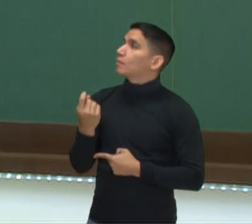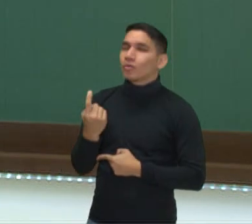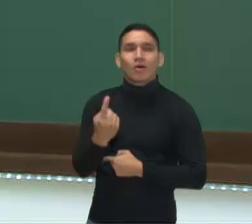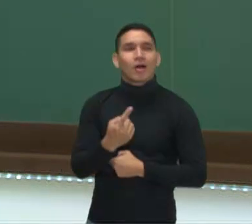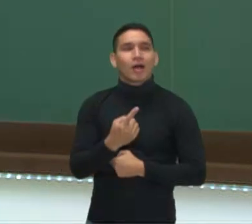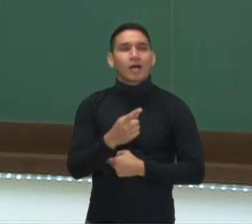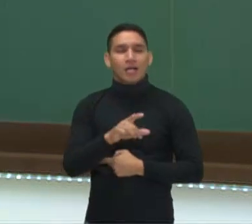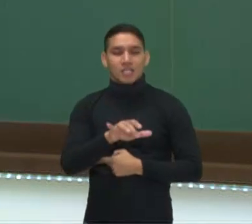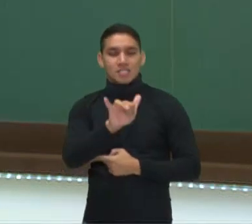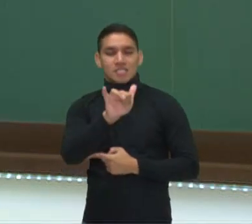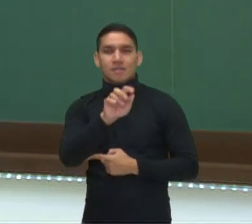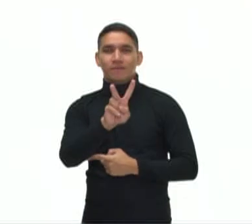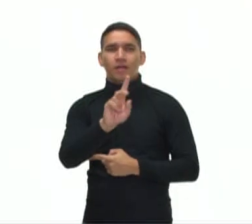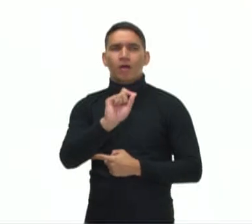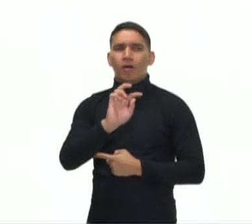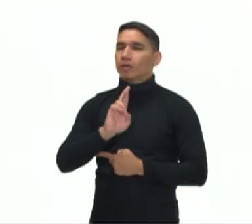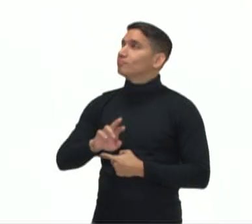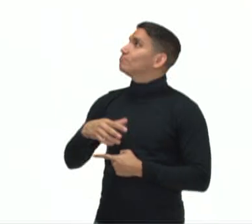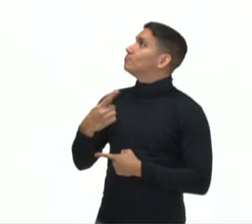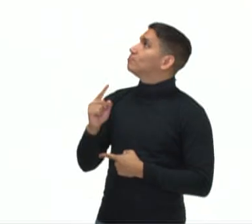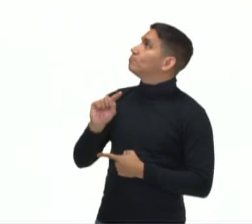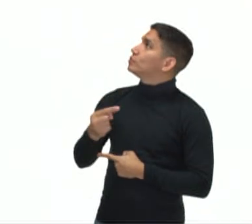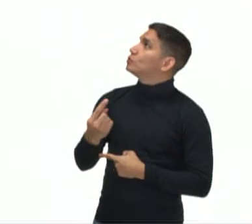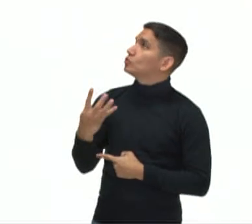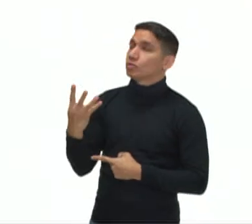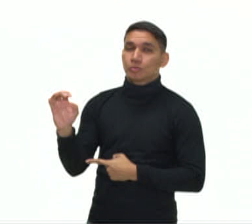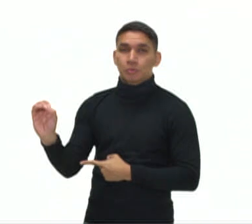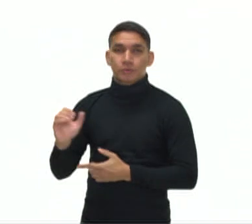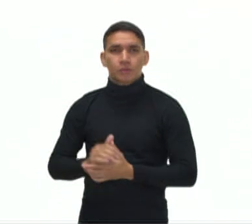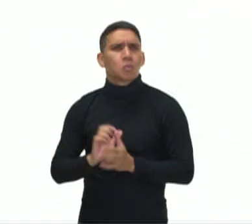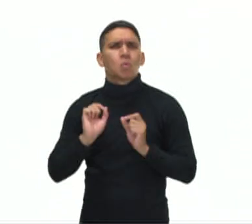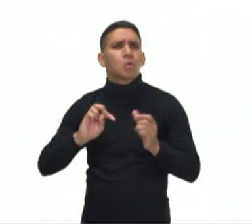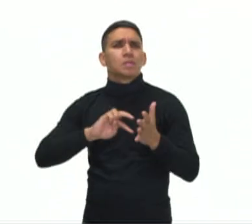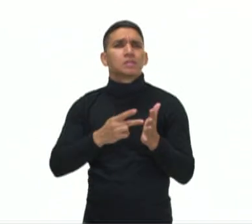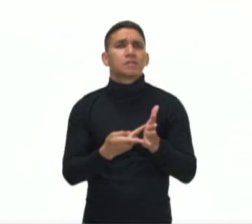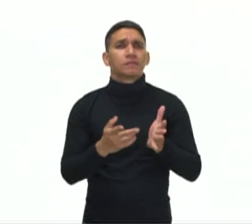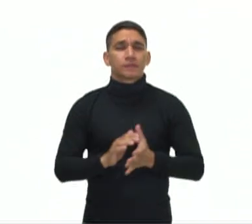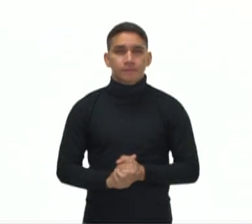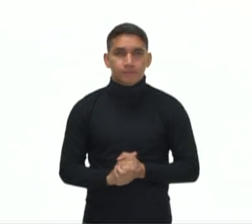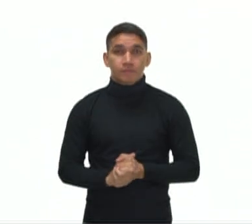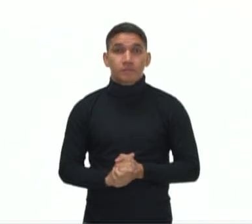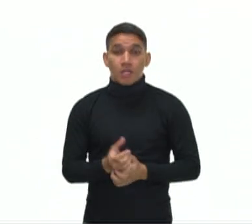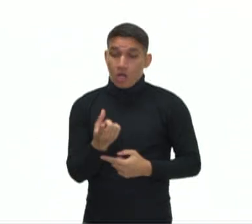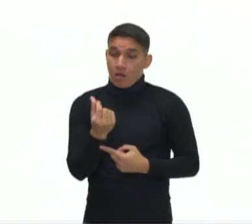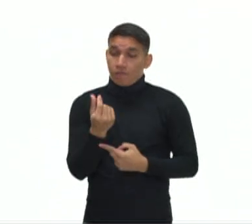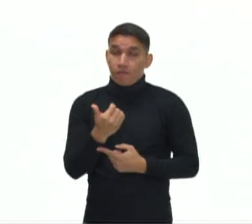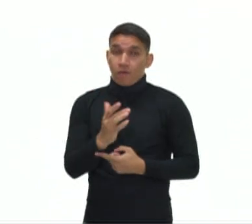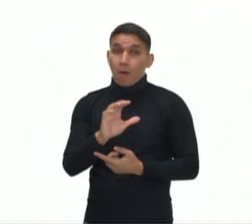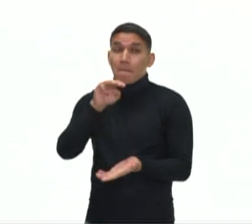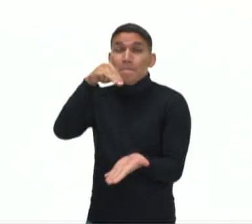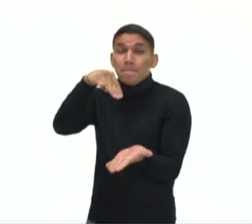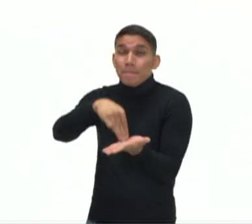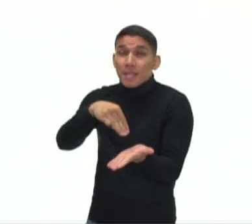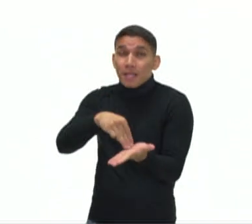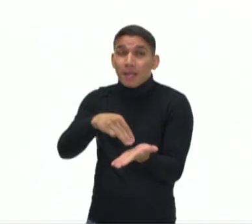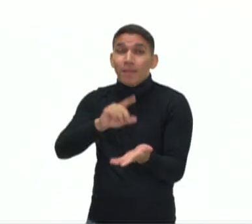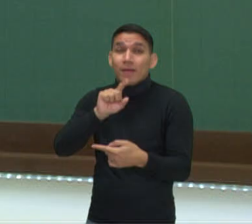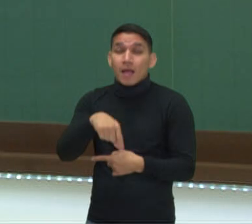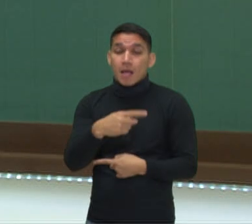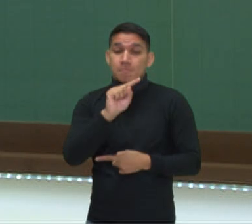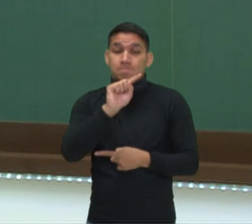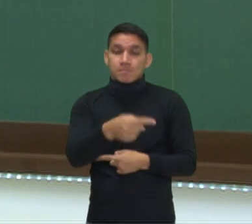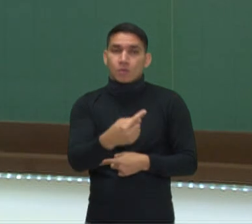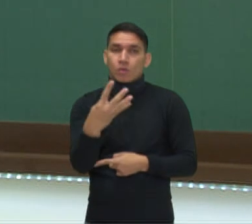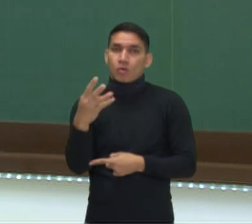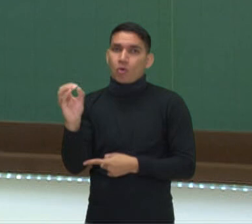5.600 divididos por 4, 1.400. O que significa, pessoal? Que o valor mínimo é 1.400.